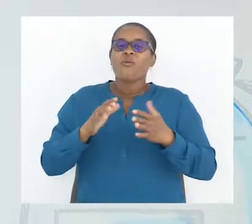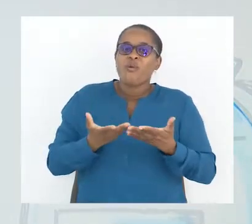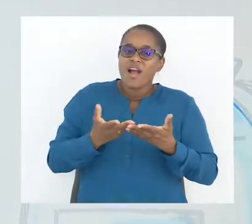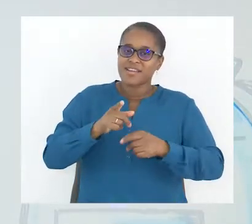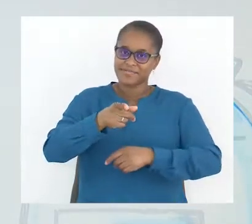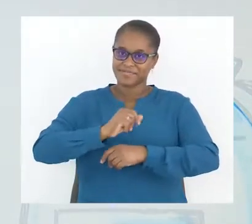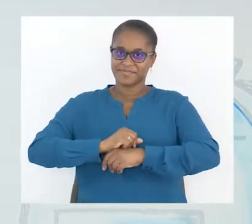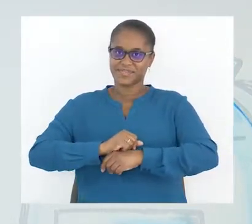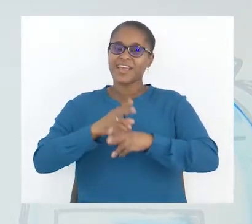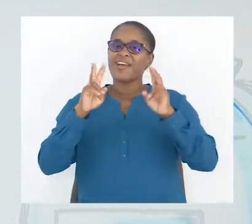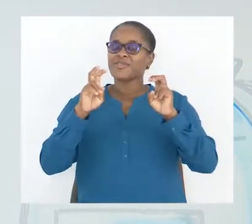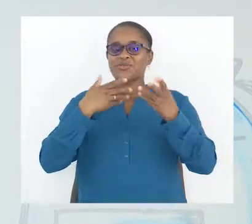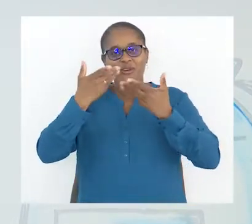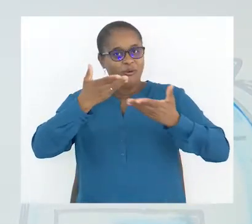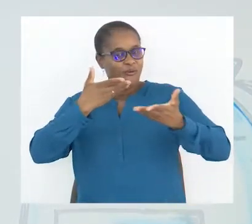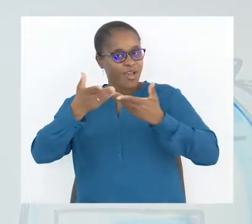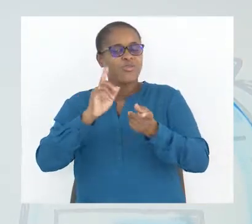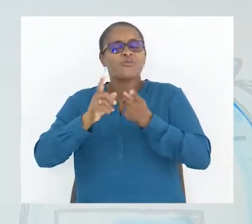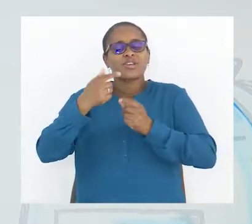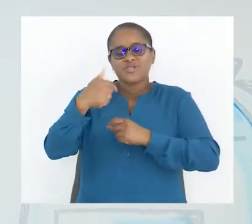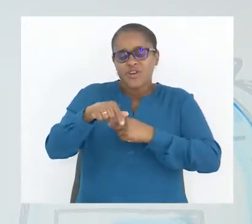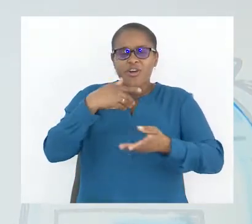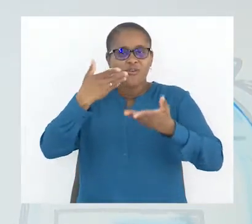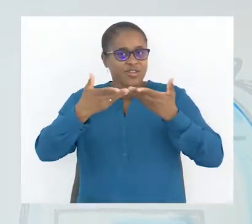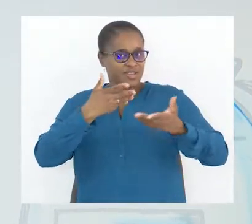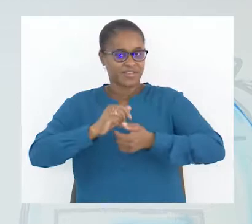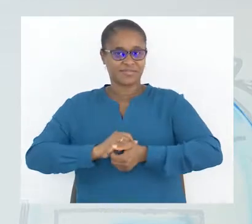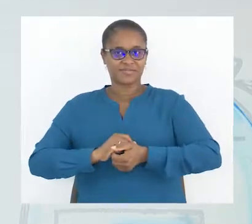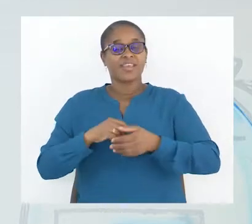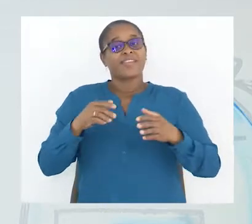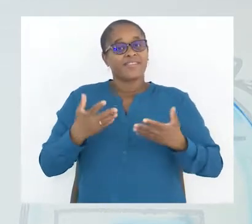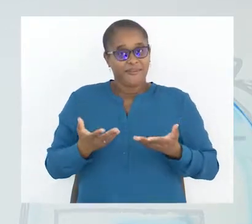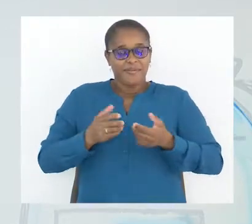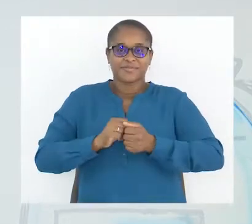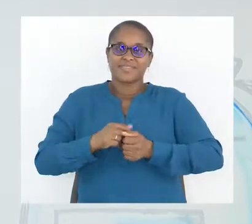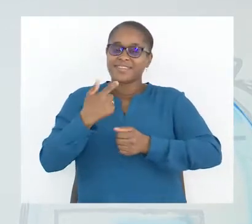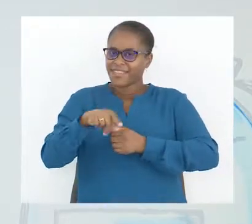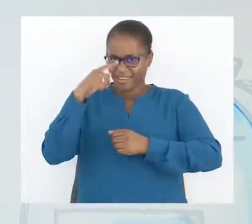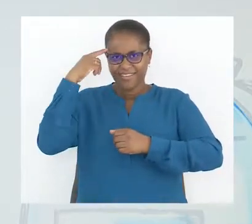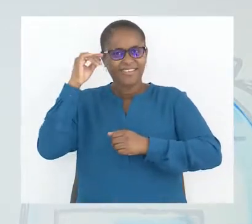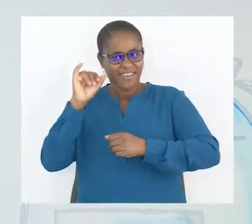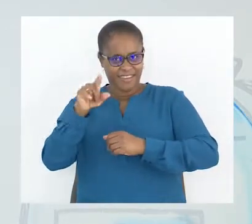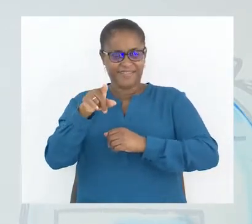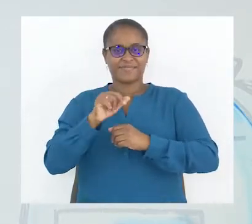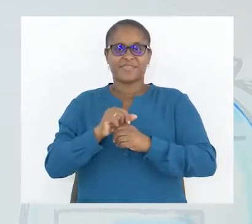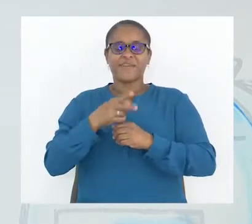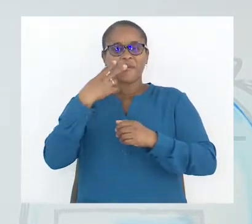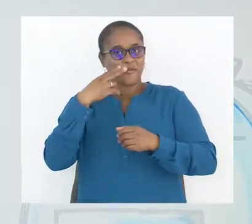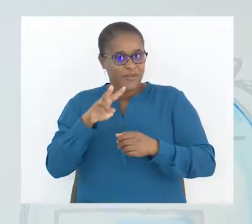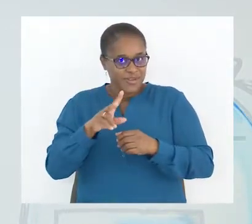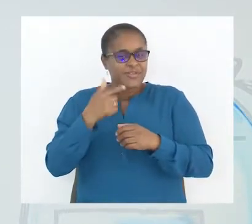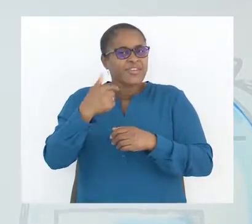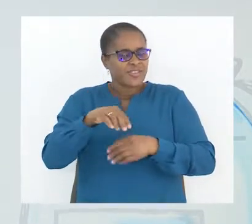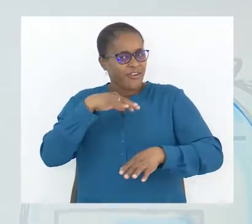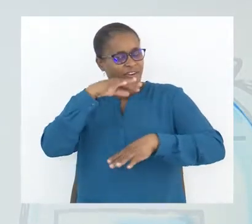é o assunto da conversa, o que é que estão a conversar? Então, tem a ideia? Pelos vistos,